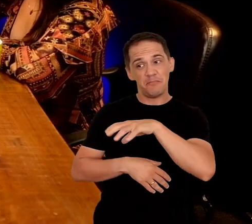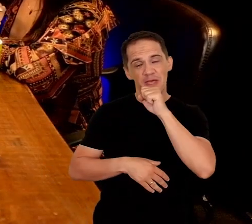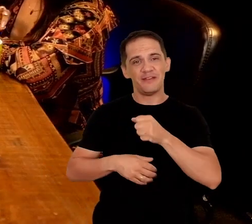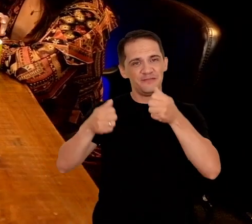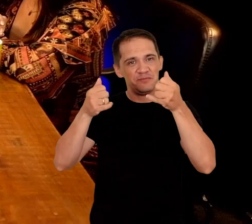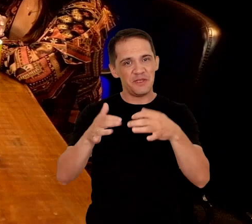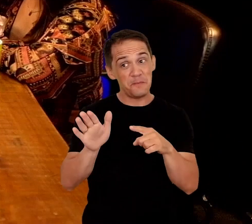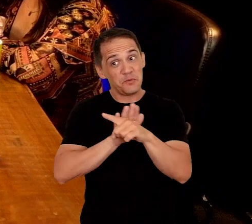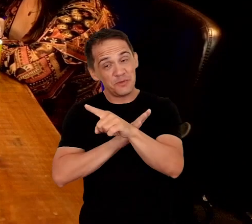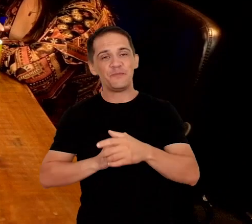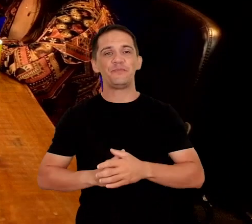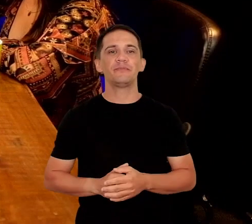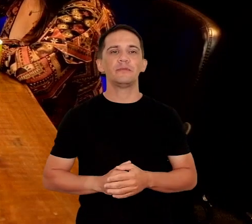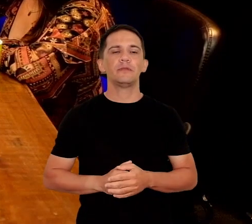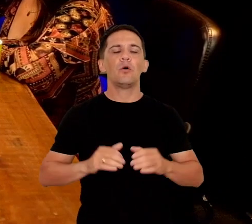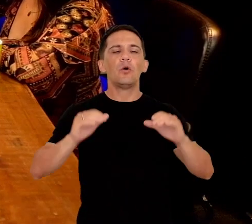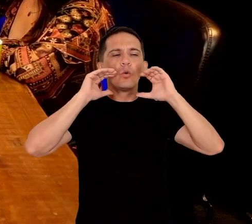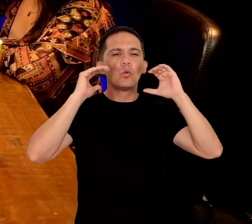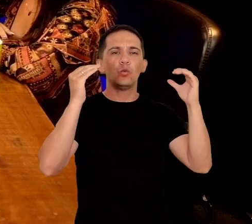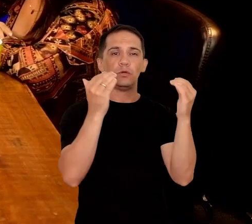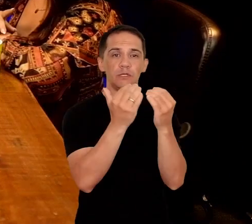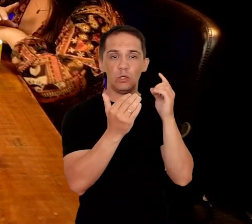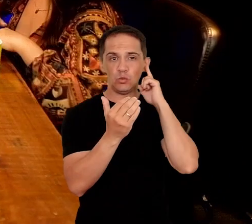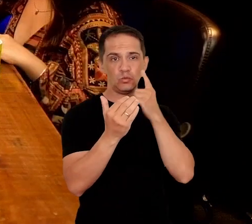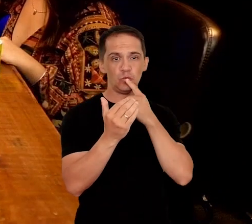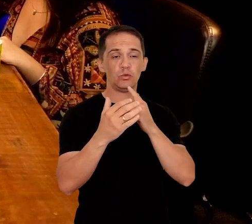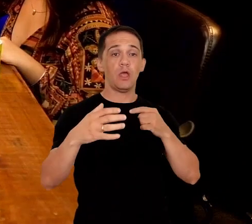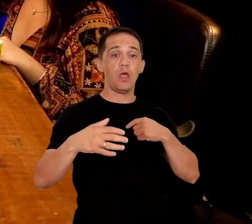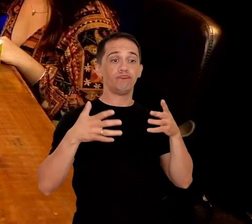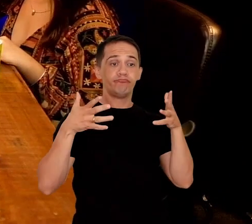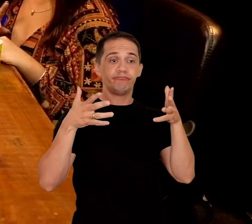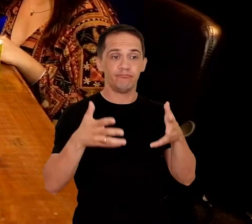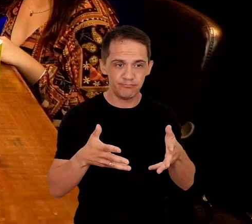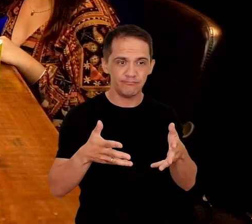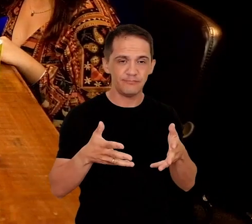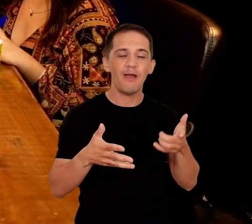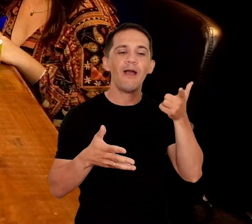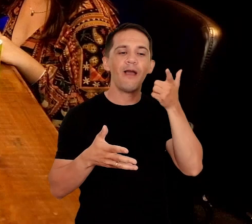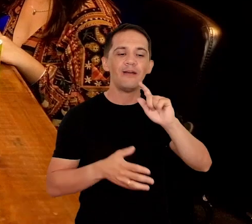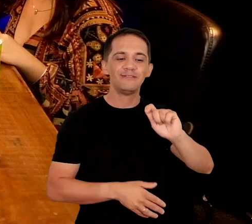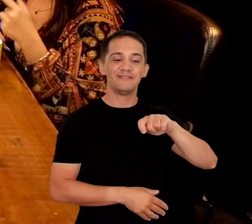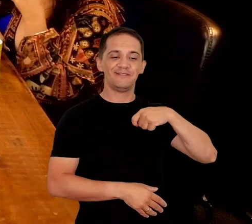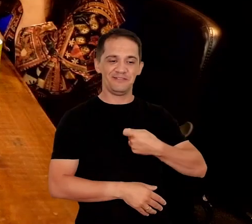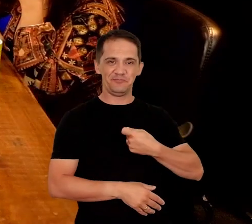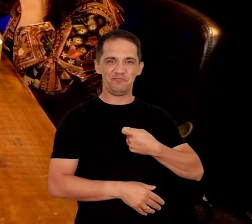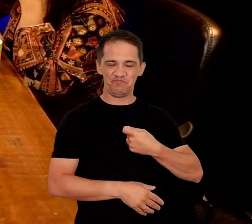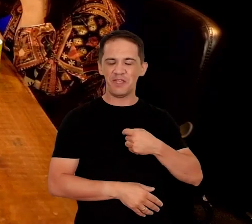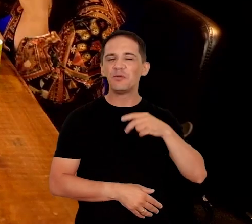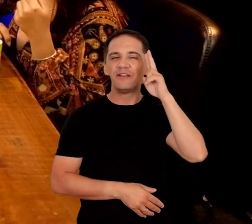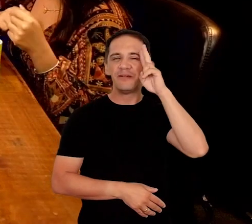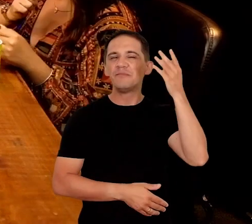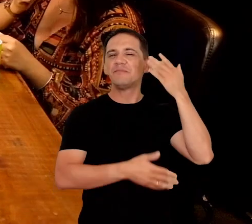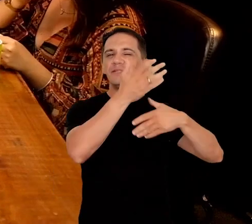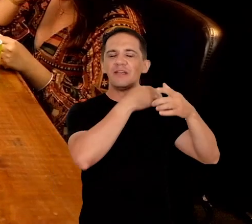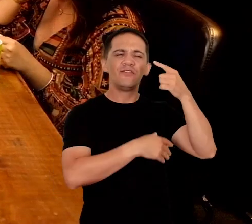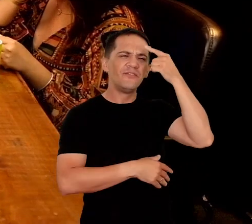Sempre quando a pessoa entra na comunidade, ela ganha um sinal, né? Que a gente estava falando, né? Eu lembro quando eu fiz essa cadeira na faculdade, era alguma coisa a ver com a minha pinta. Eu